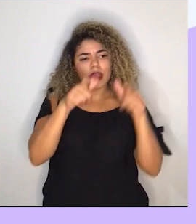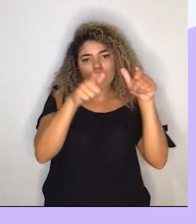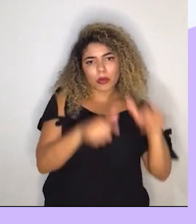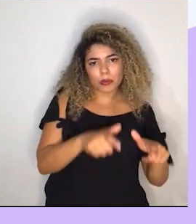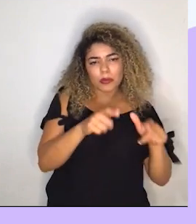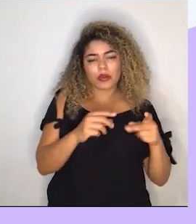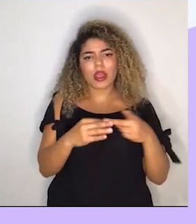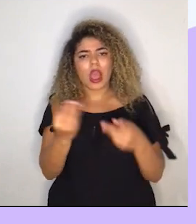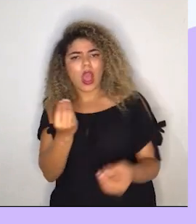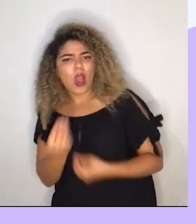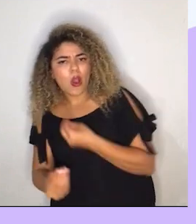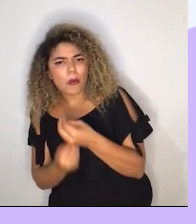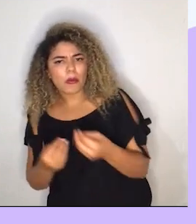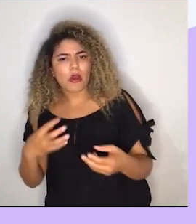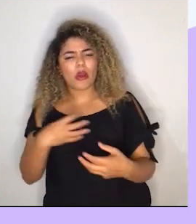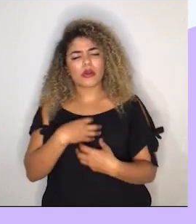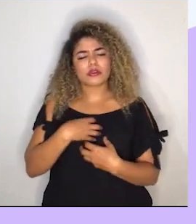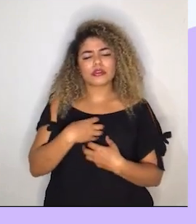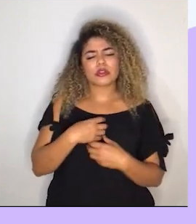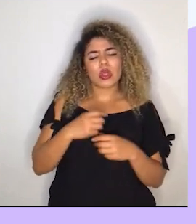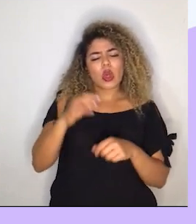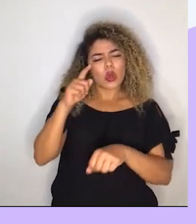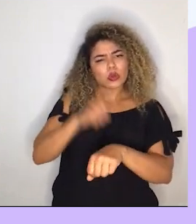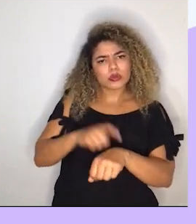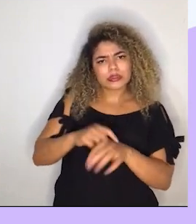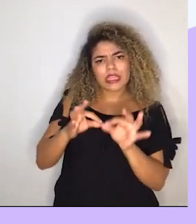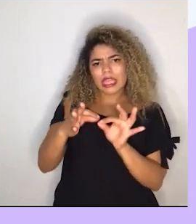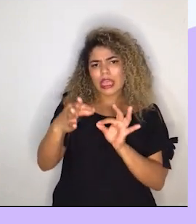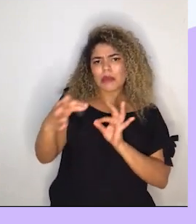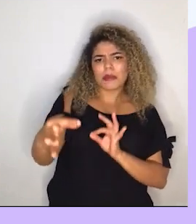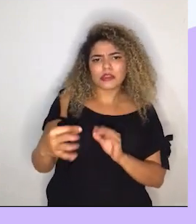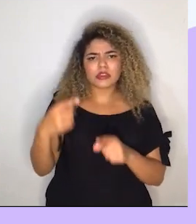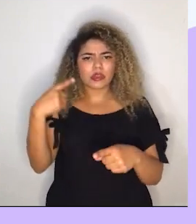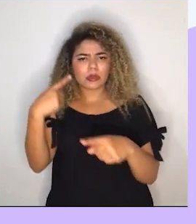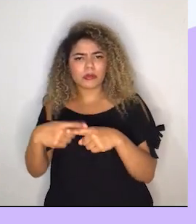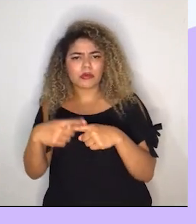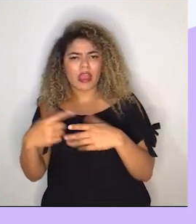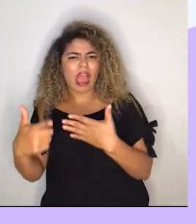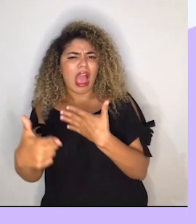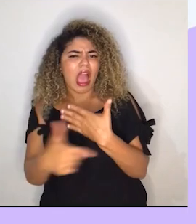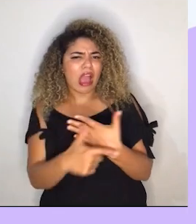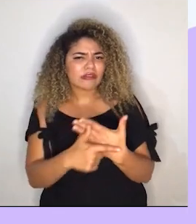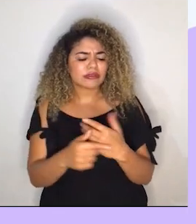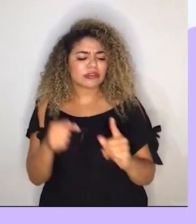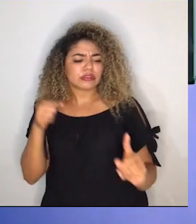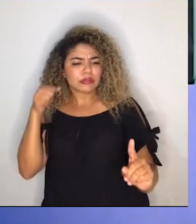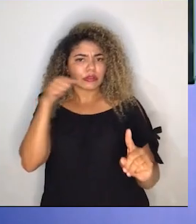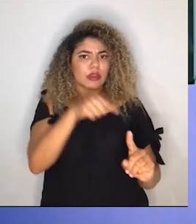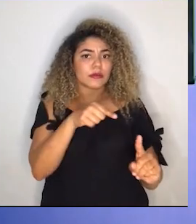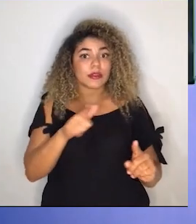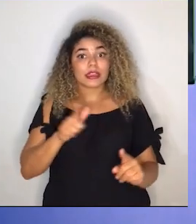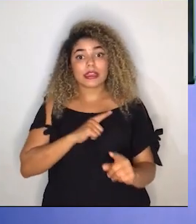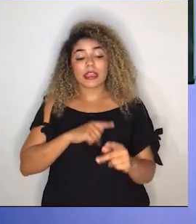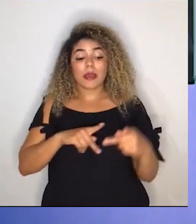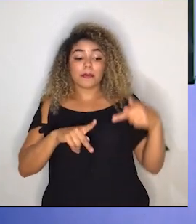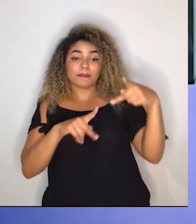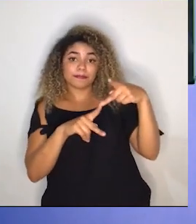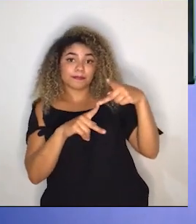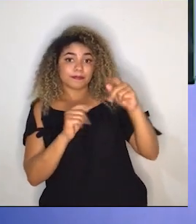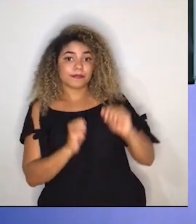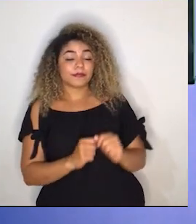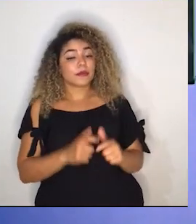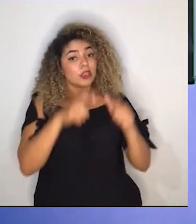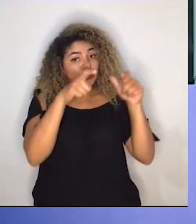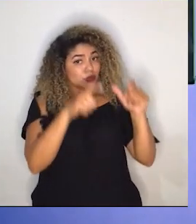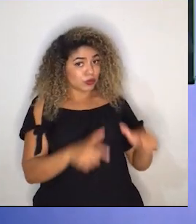lugar, o modo, o tempo, a distância, a causa, o instrumento, a finalidade. Temos a preposição